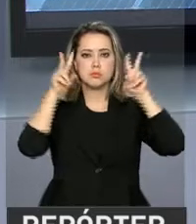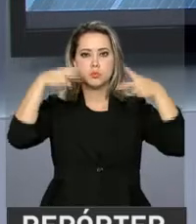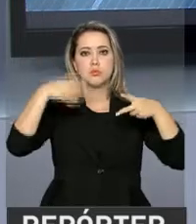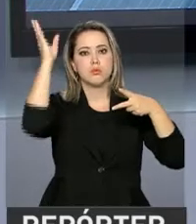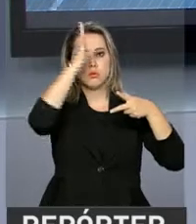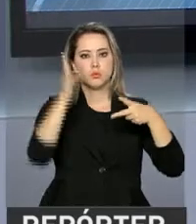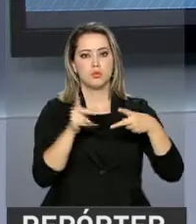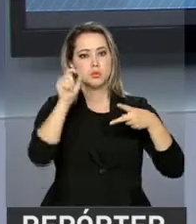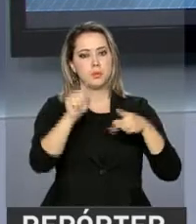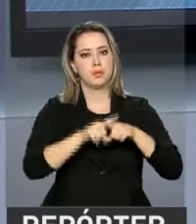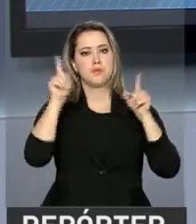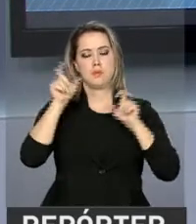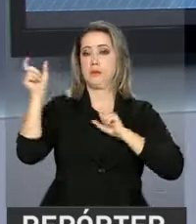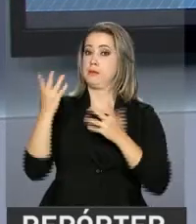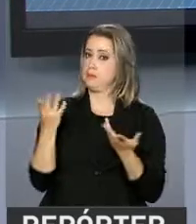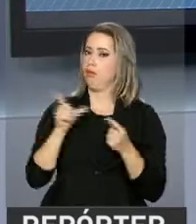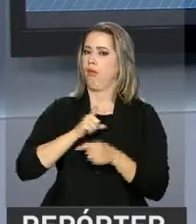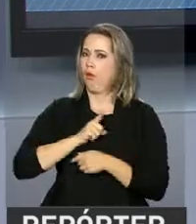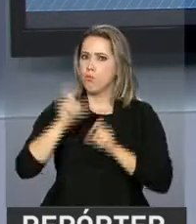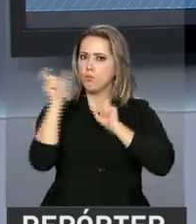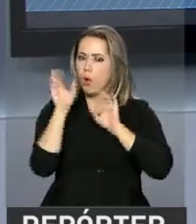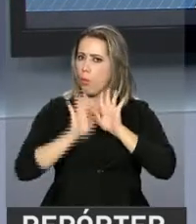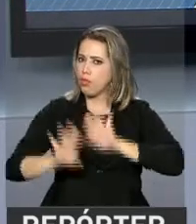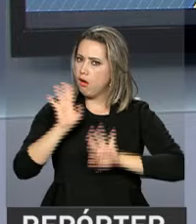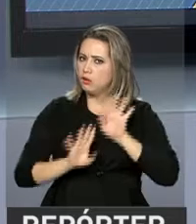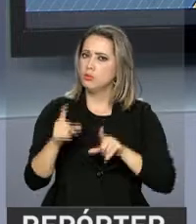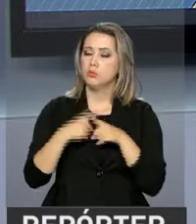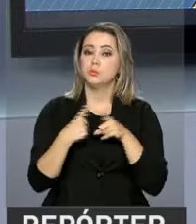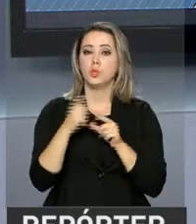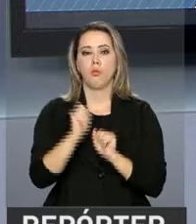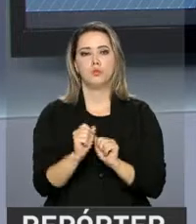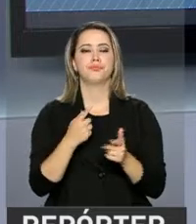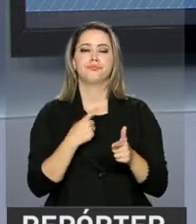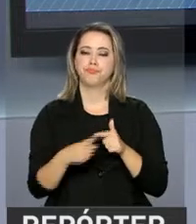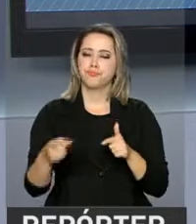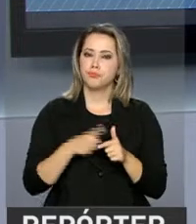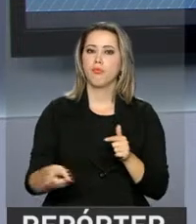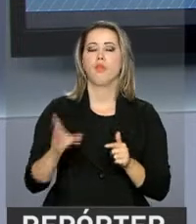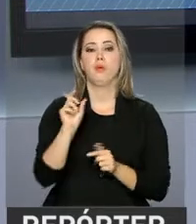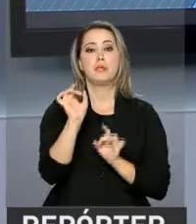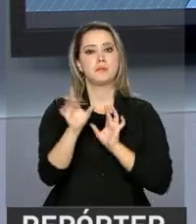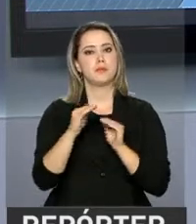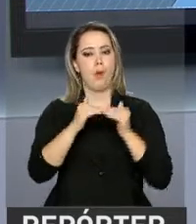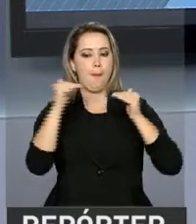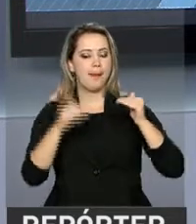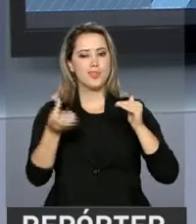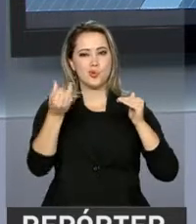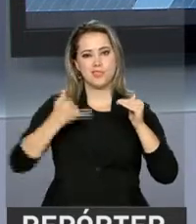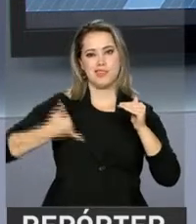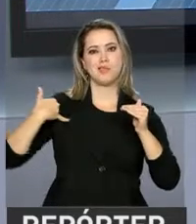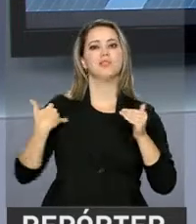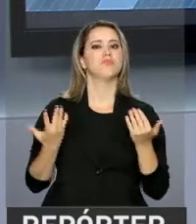mas o inmetro alerta que esse brinquedo aparentemente inofensivo pode causar acidentes especialmente em crianças menores